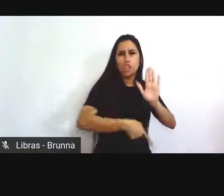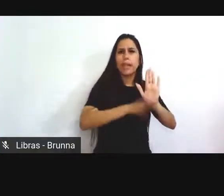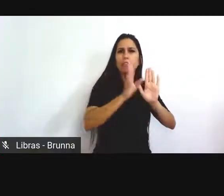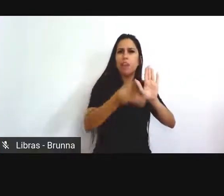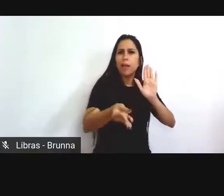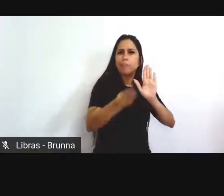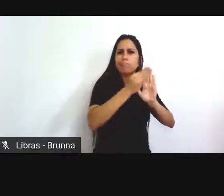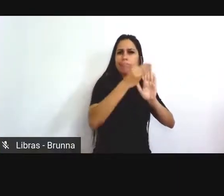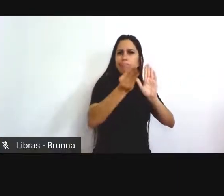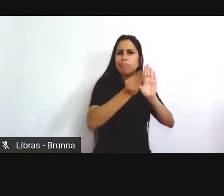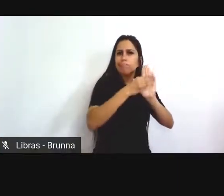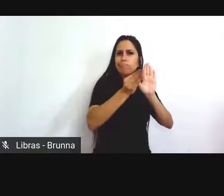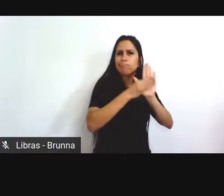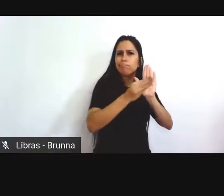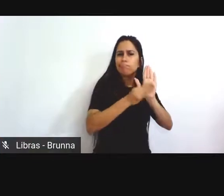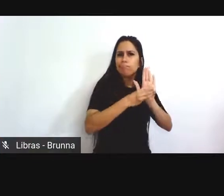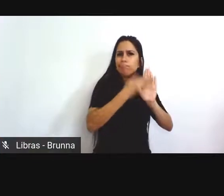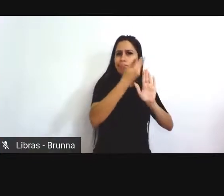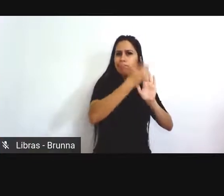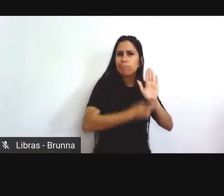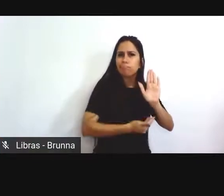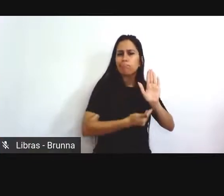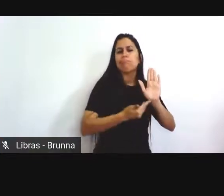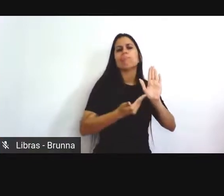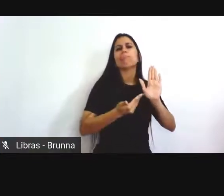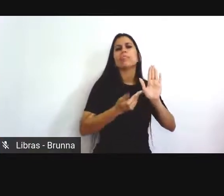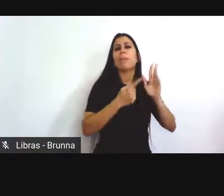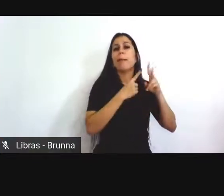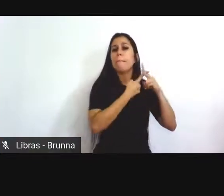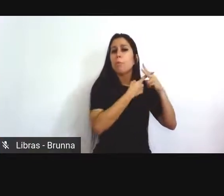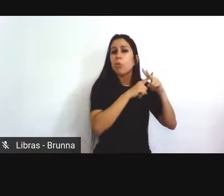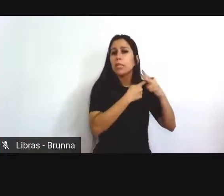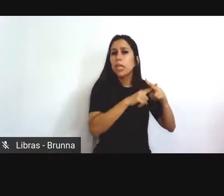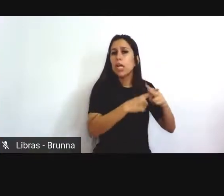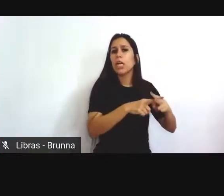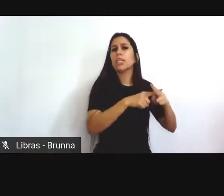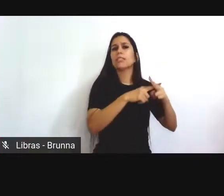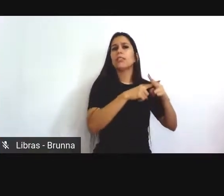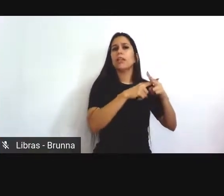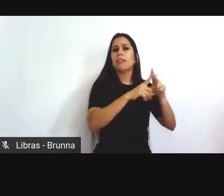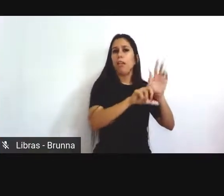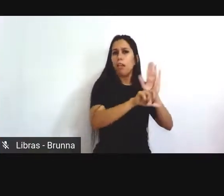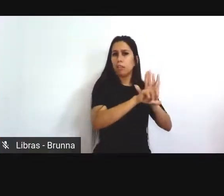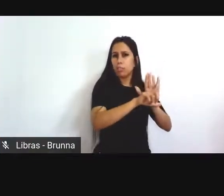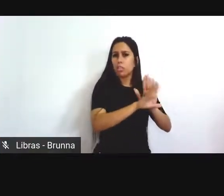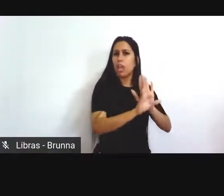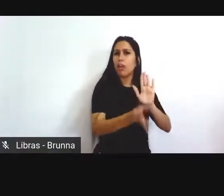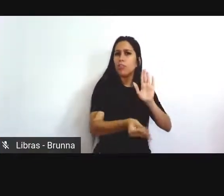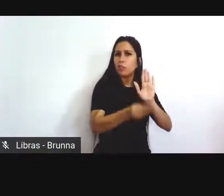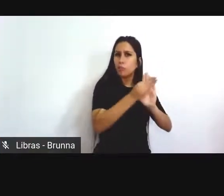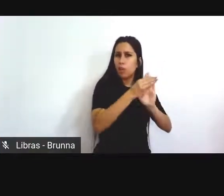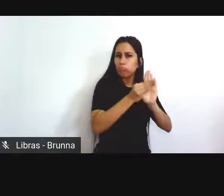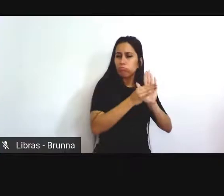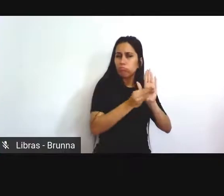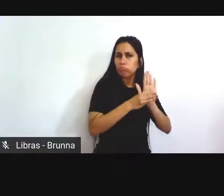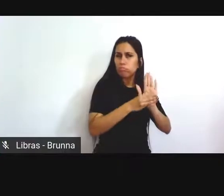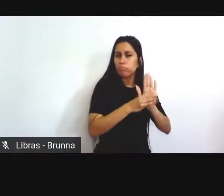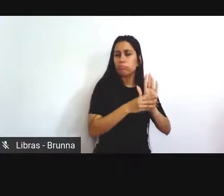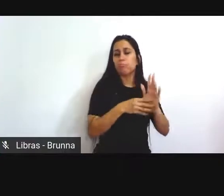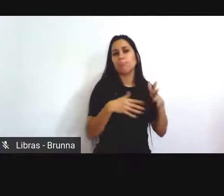crédito orçamentário está inserido, em que aquela mudança legislativa está inserida, você consegue assim,